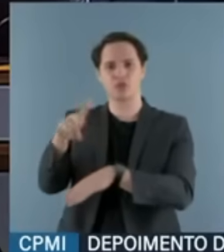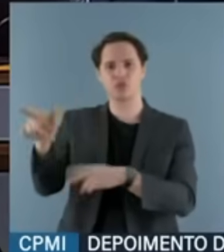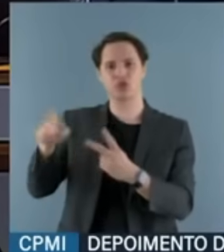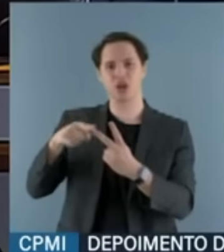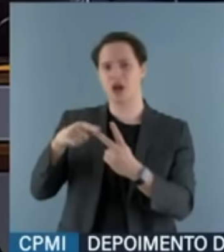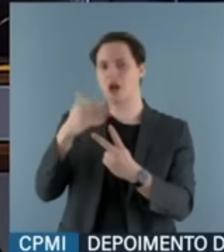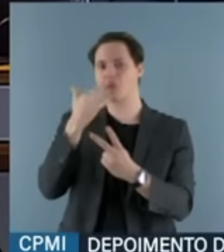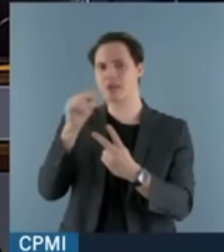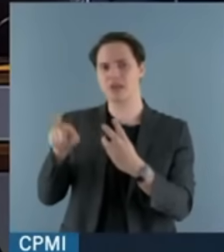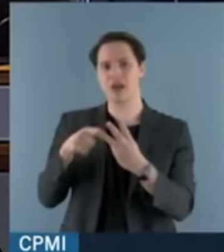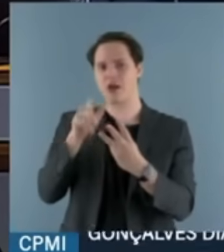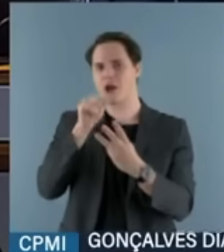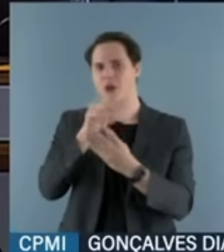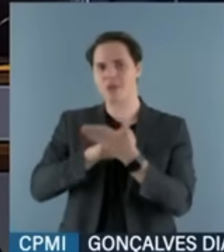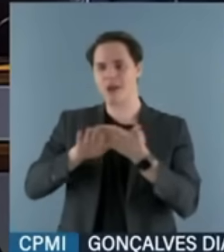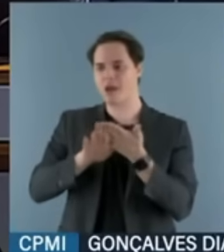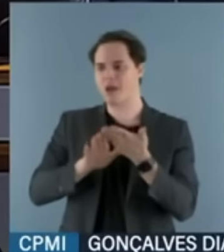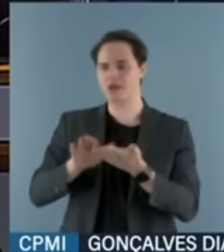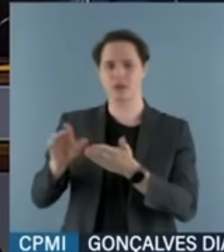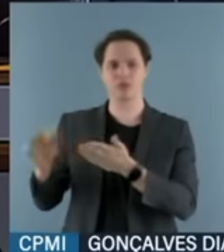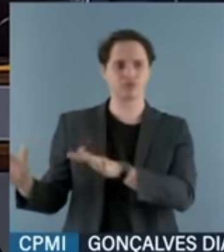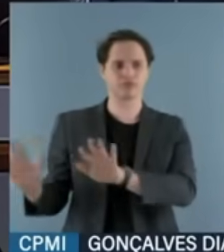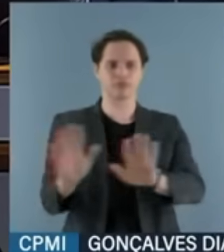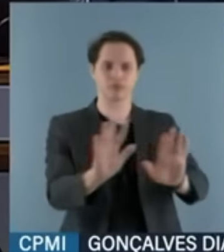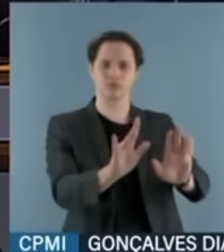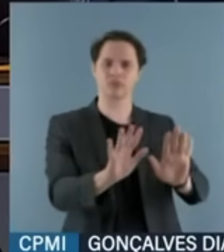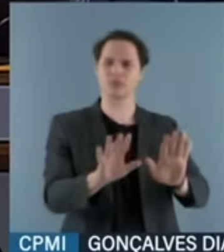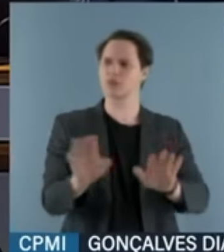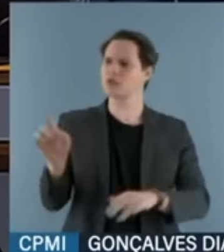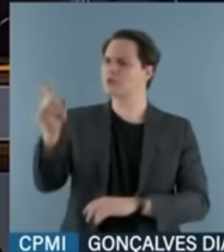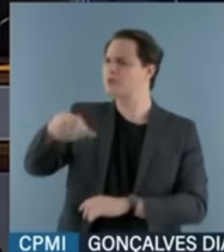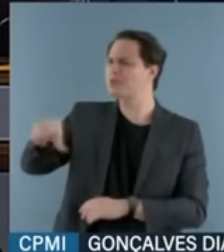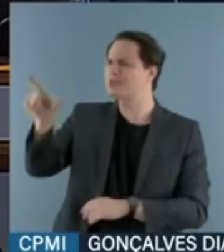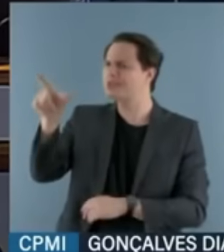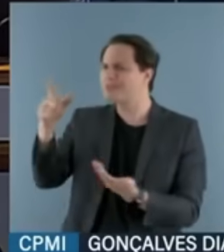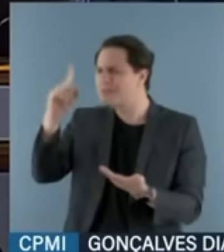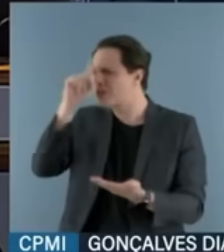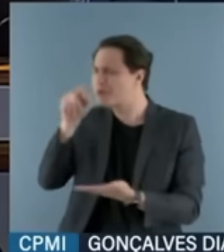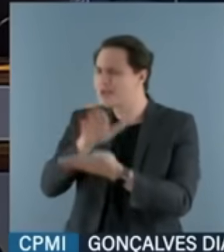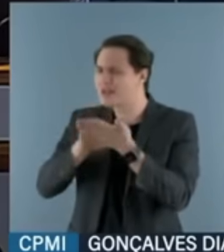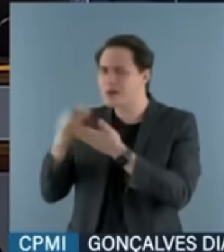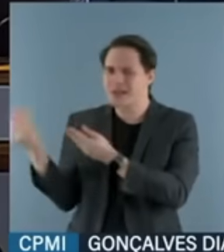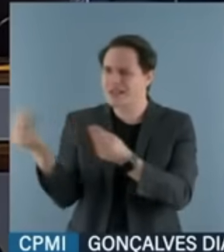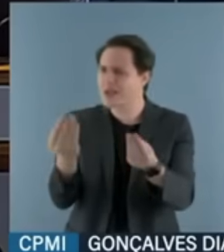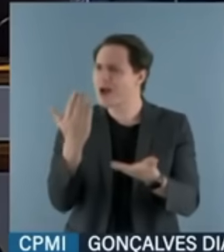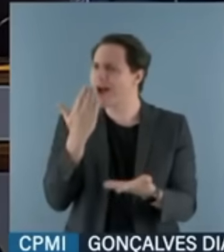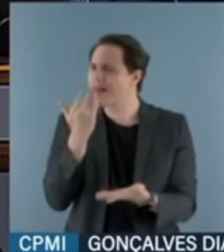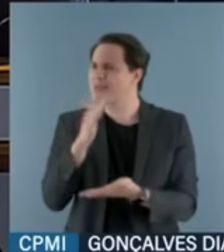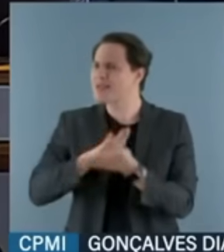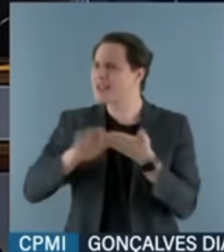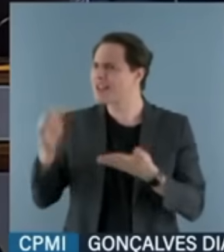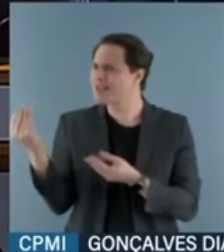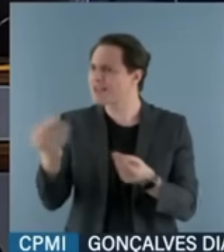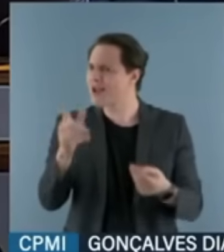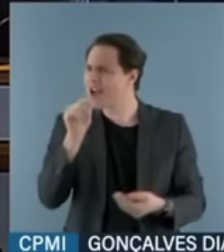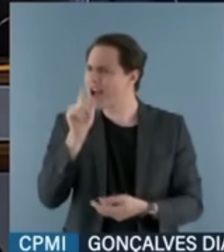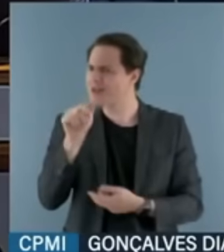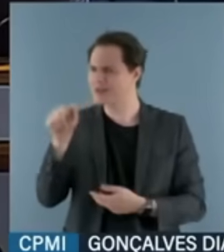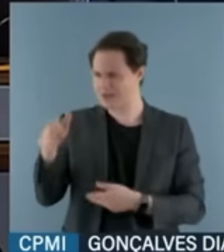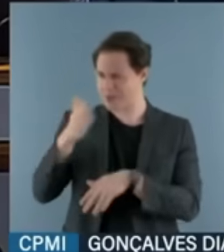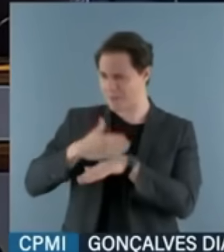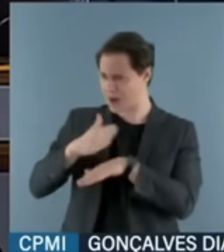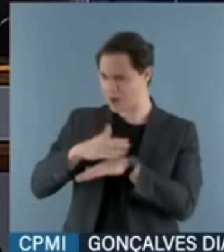efetivo suficiente para esse atendimento. Vocês sequer providenciaram alimentação e água. Essa é uma